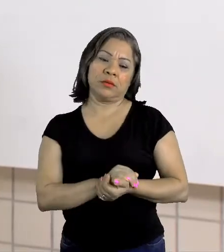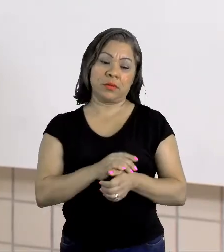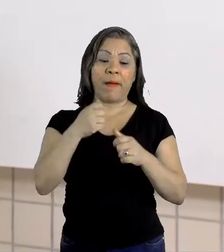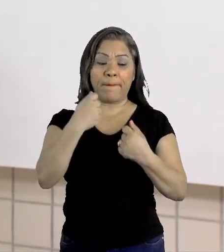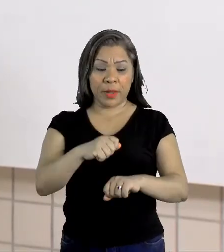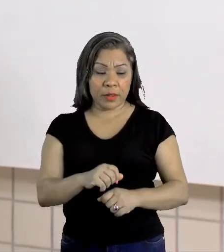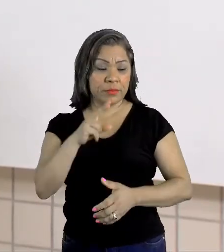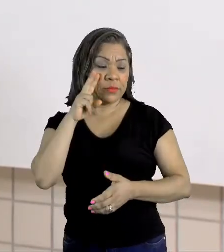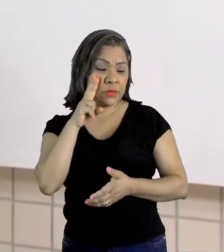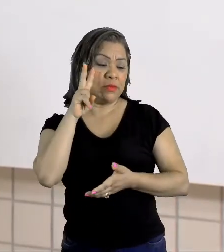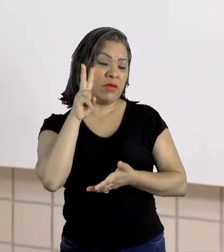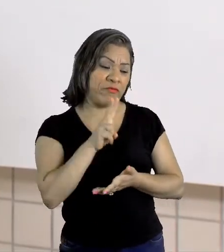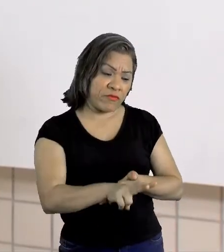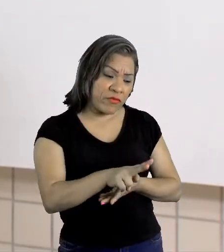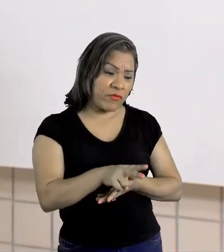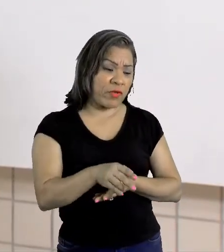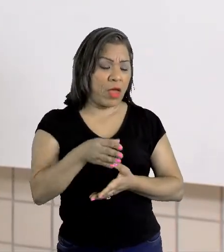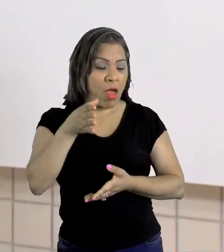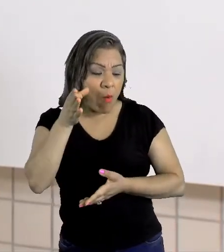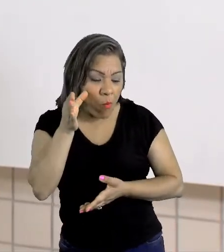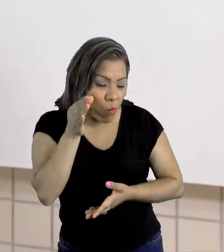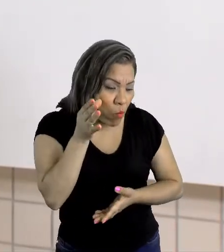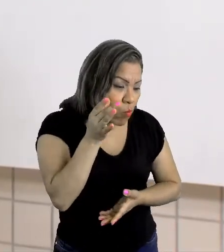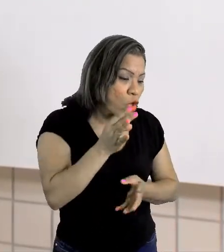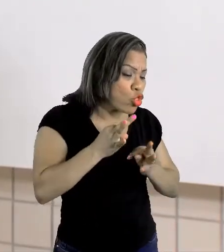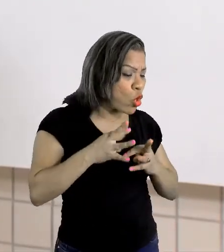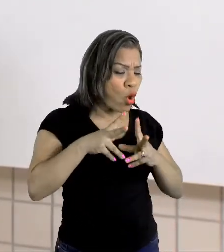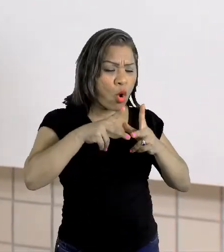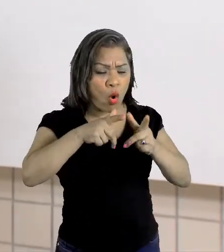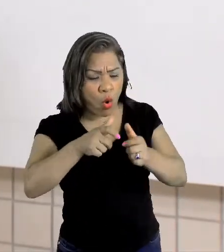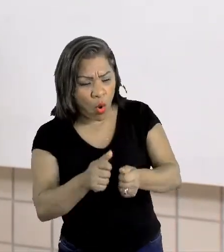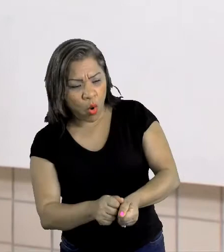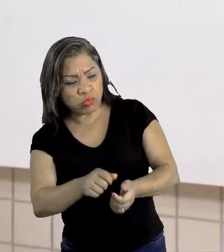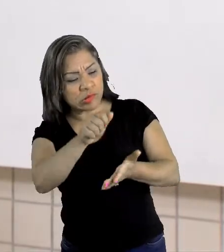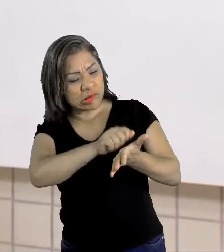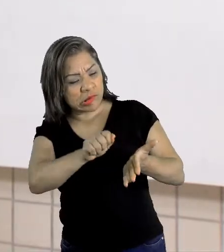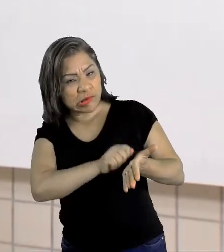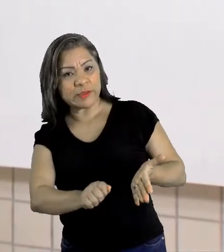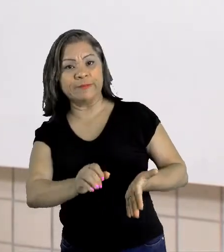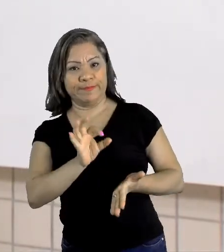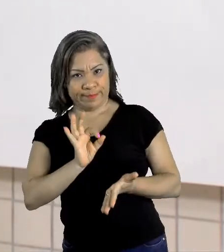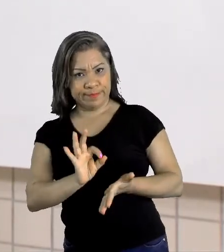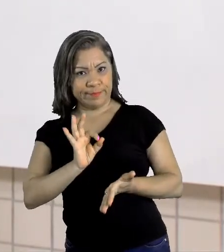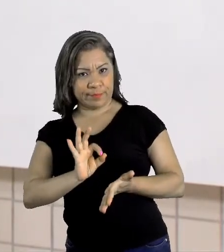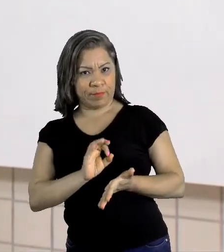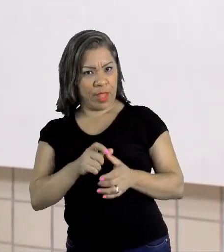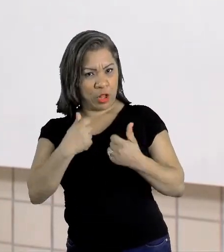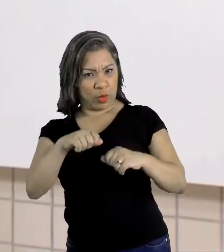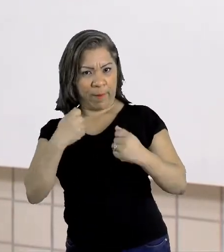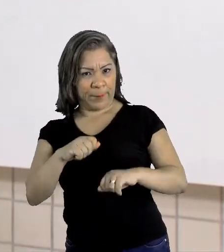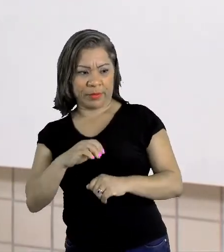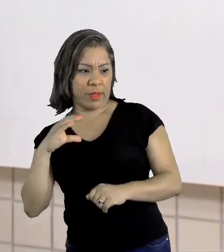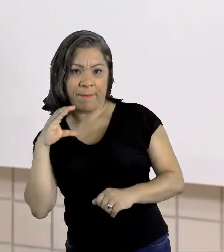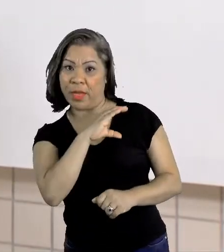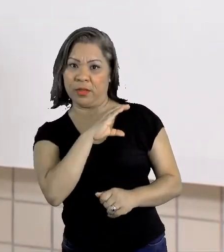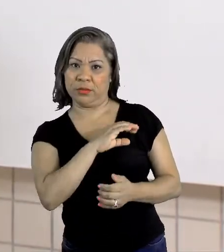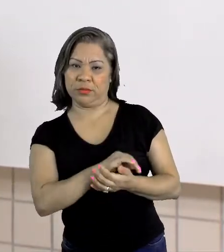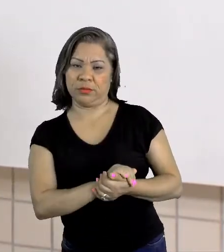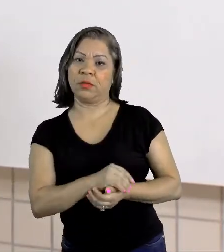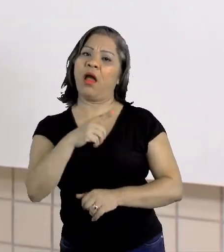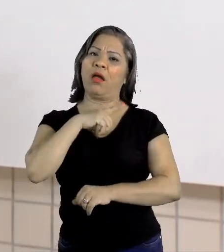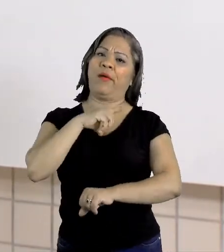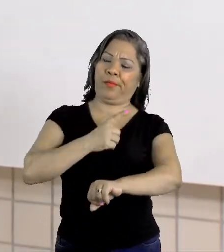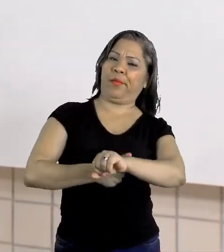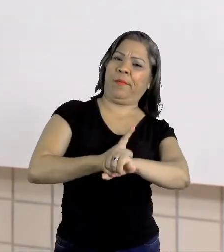sem verificar se todas as questões estão corretas, né? Não precisa ter pressa. É claro que tem um prazo, né,